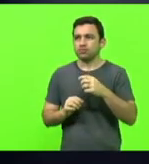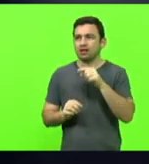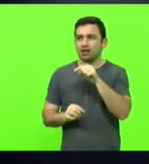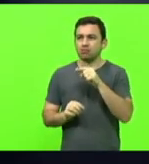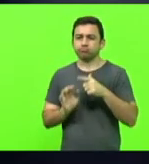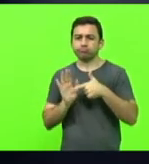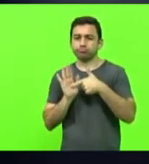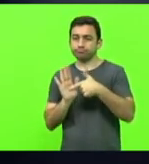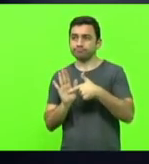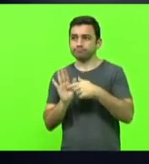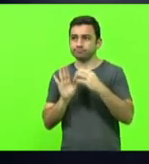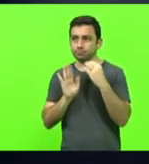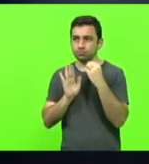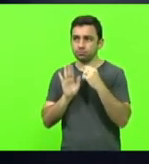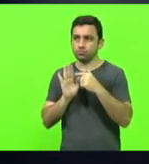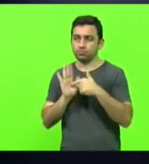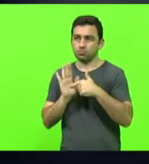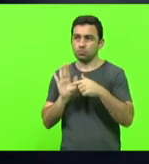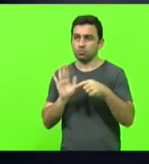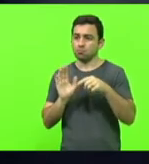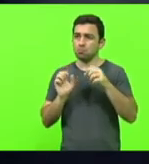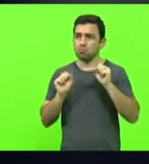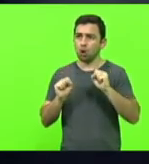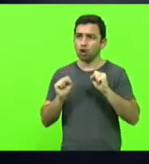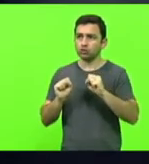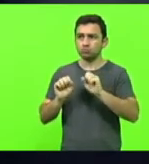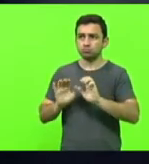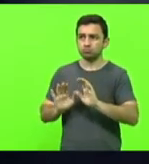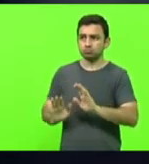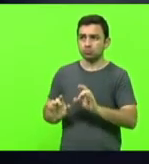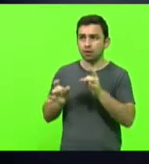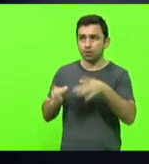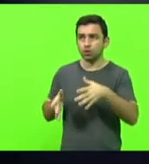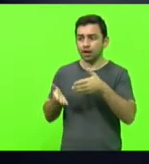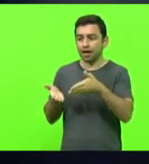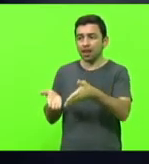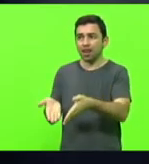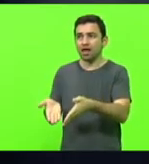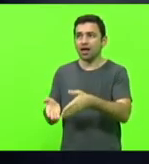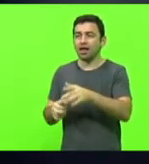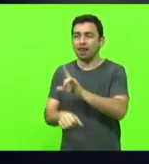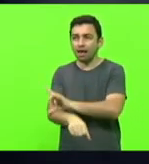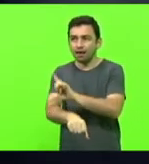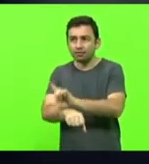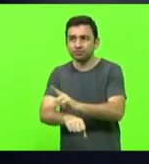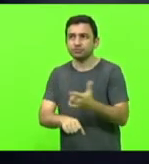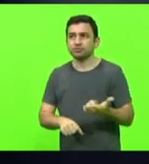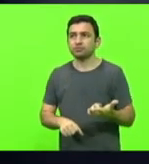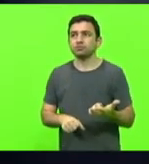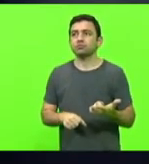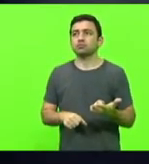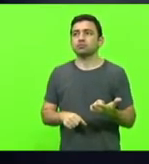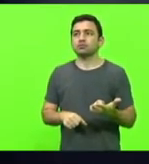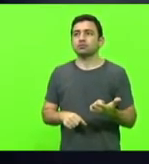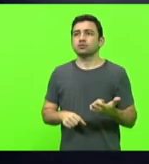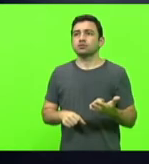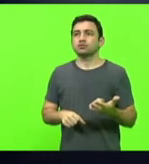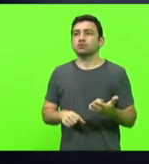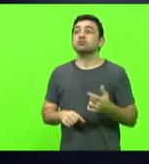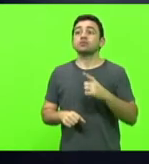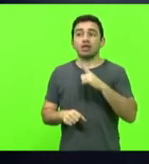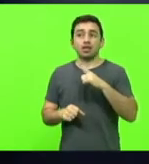pode abandonar esse cão em Lages, ou vice-versa. Sabemos nós que a multa foi majorada